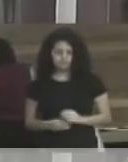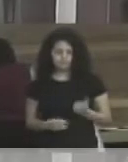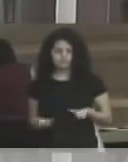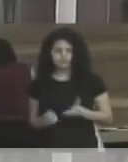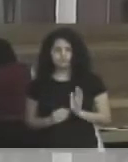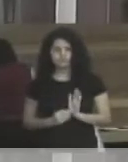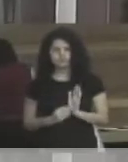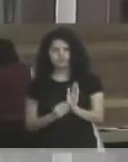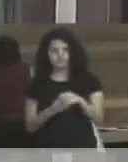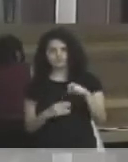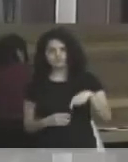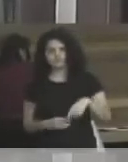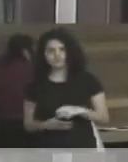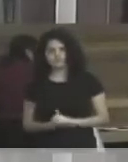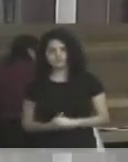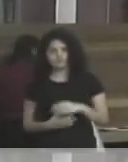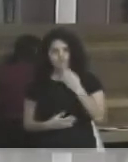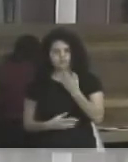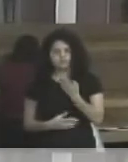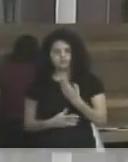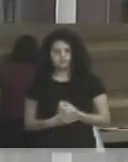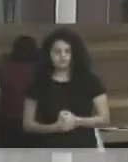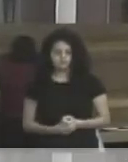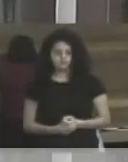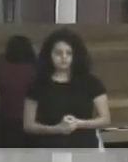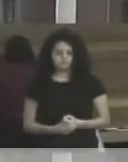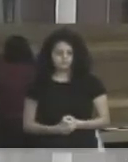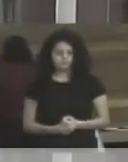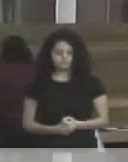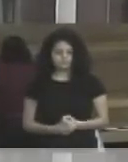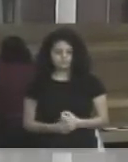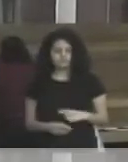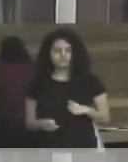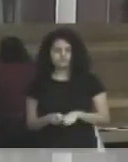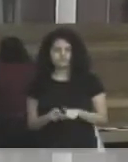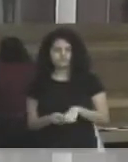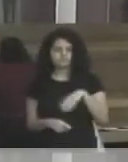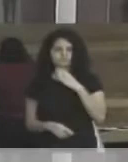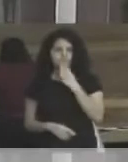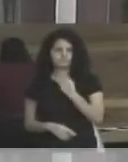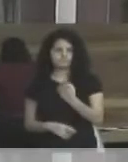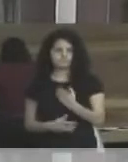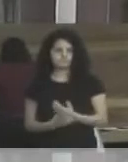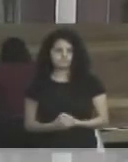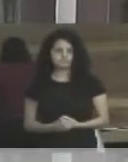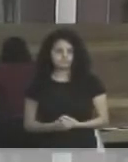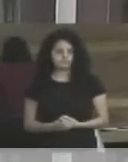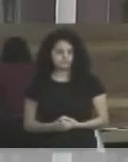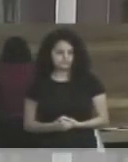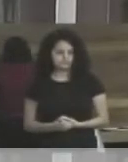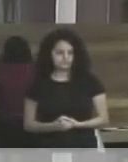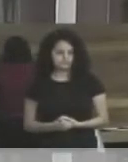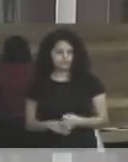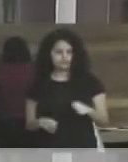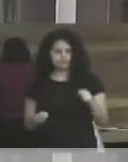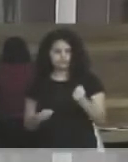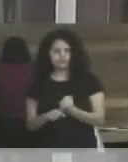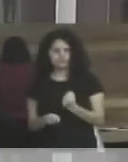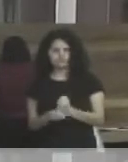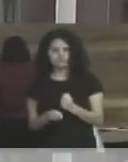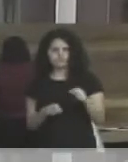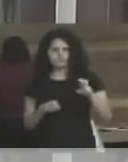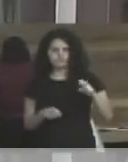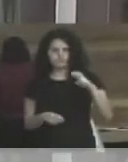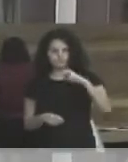requerimento aqui, essa indicação, desculpa. Também a indicação que seja construída uma escada lá da Rua da